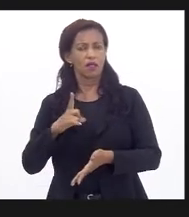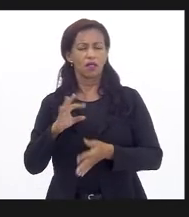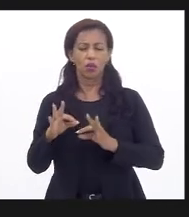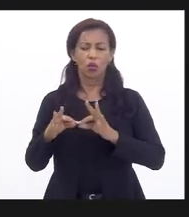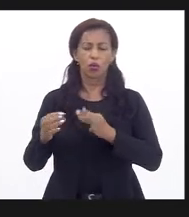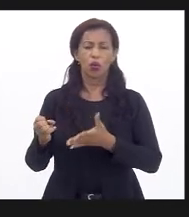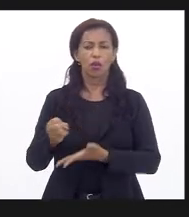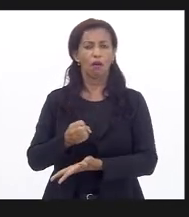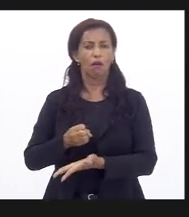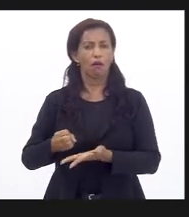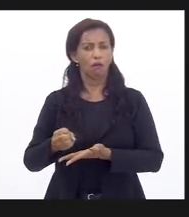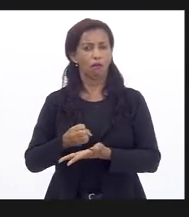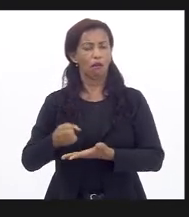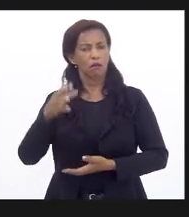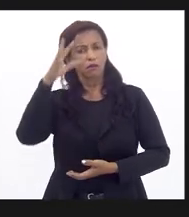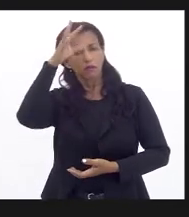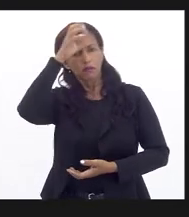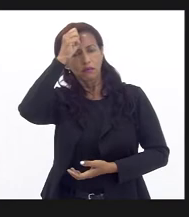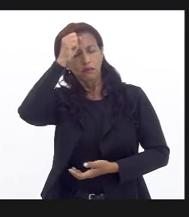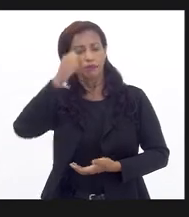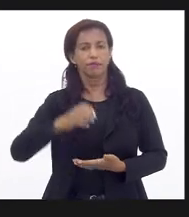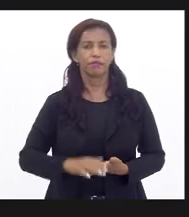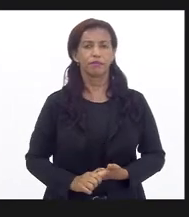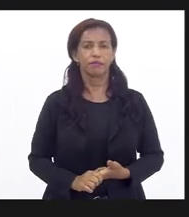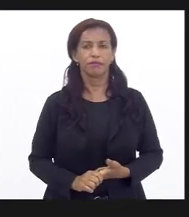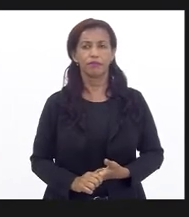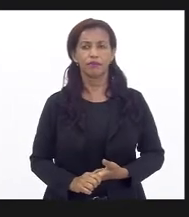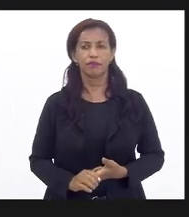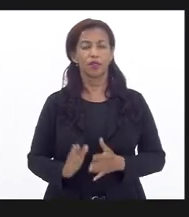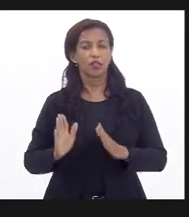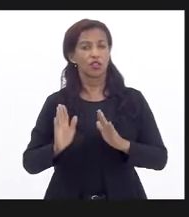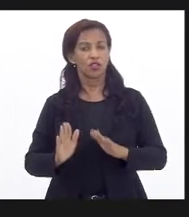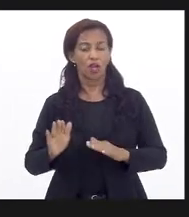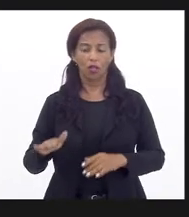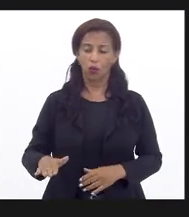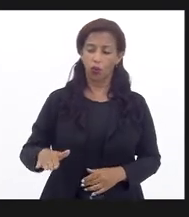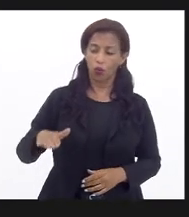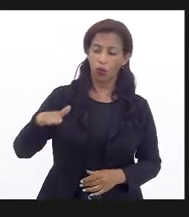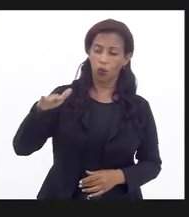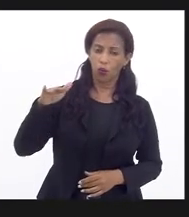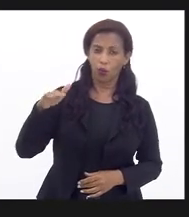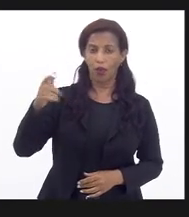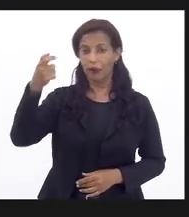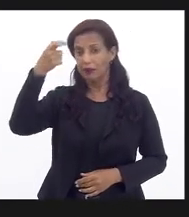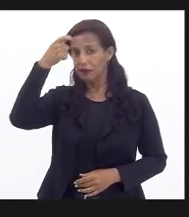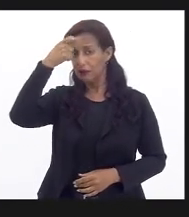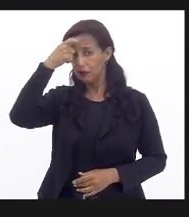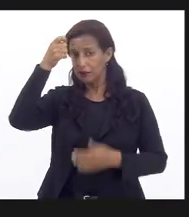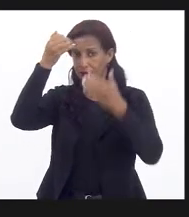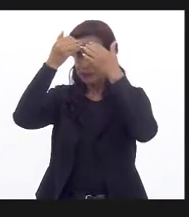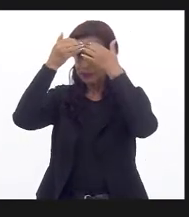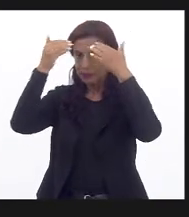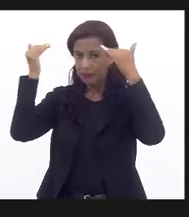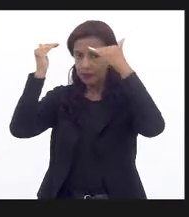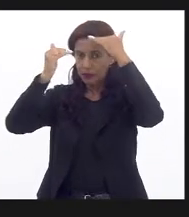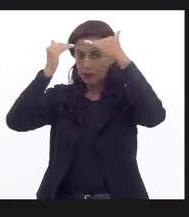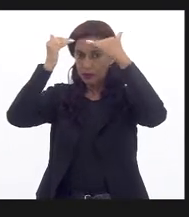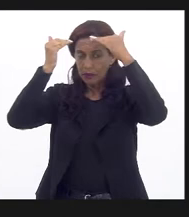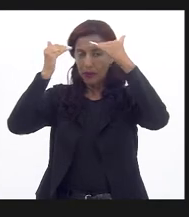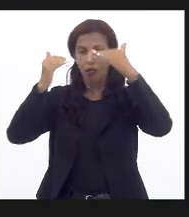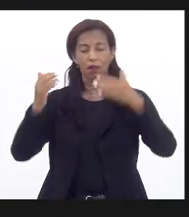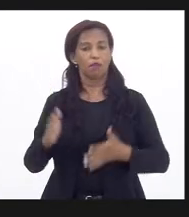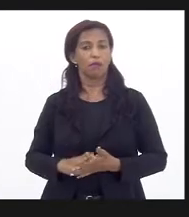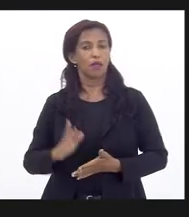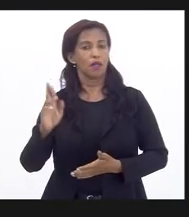base para as aprendizagens posteriores, já que o crescimento e desenvolvimento cerebral resultantes da